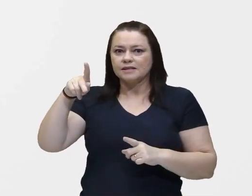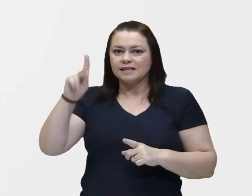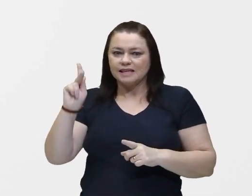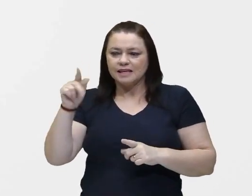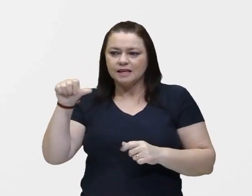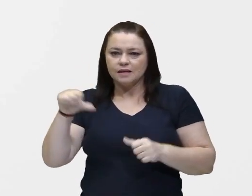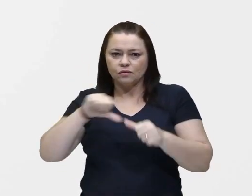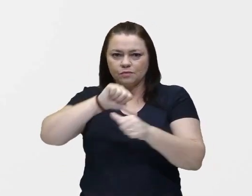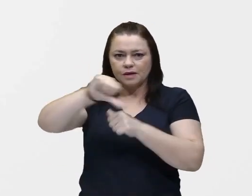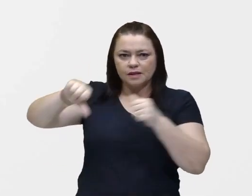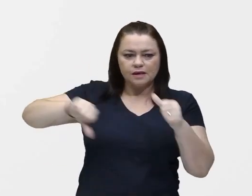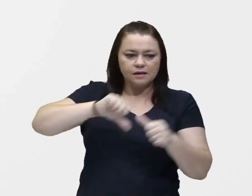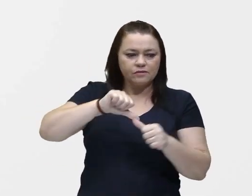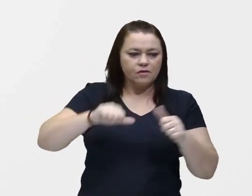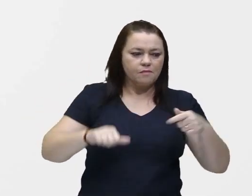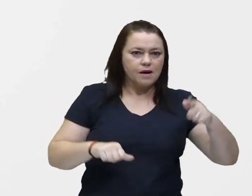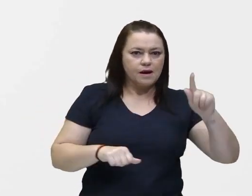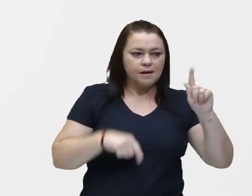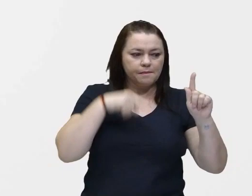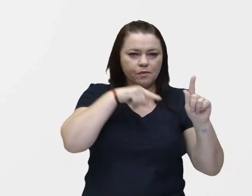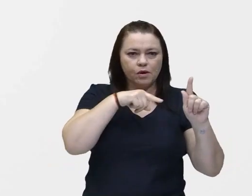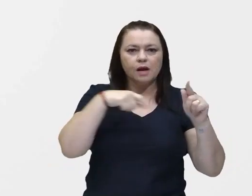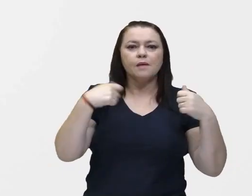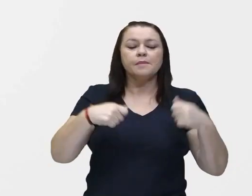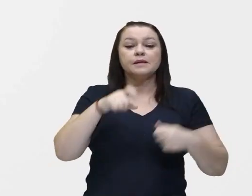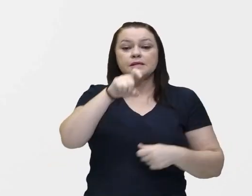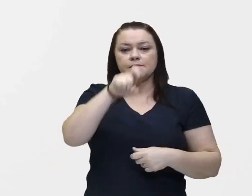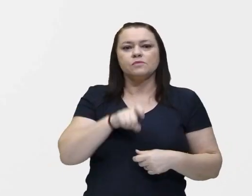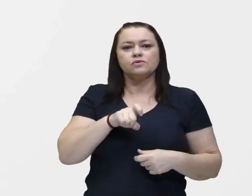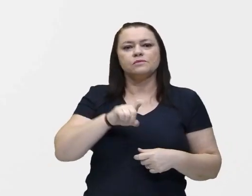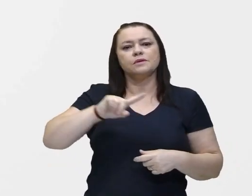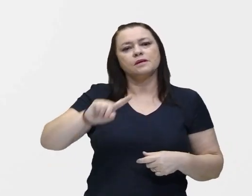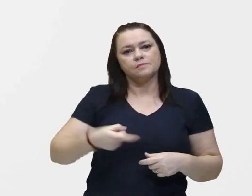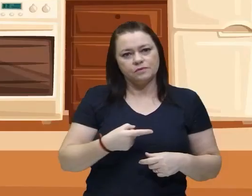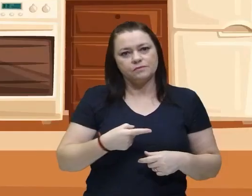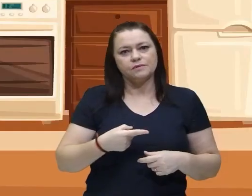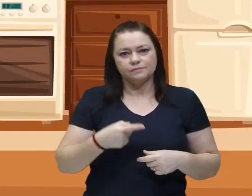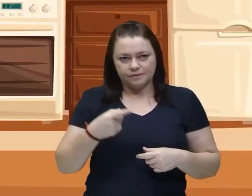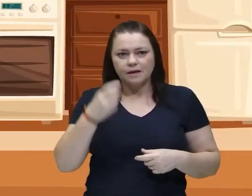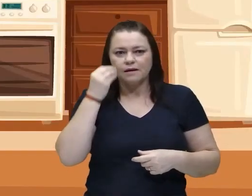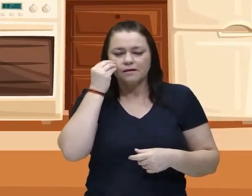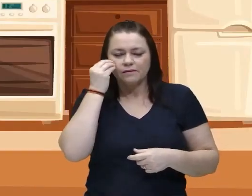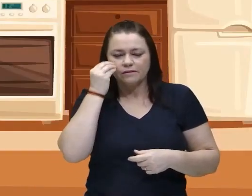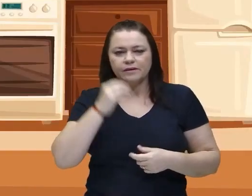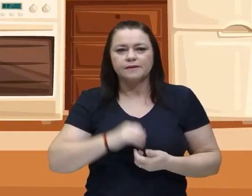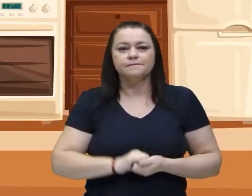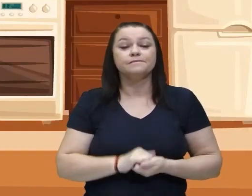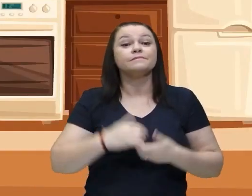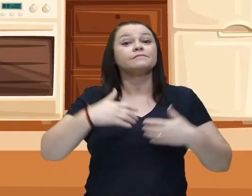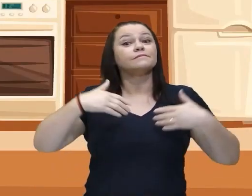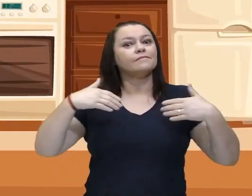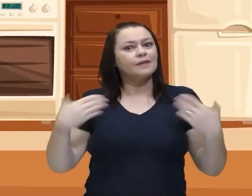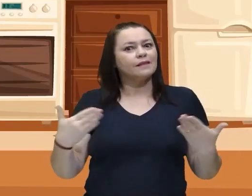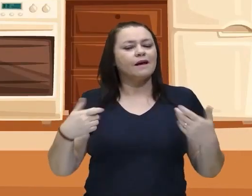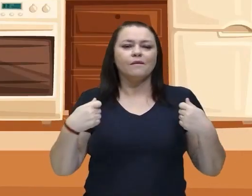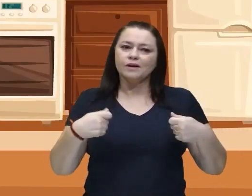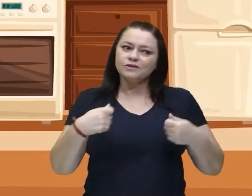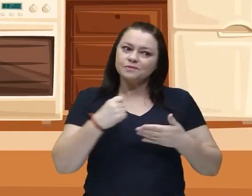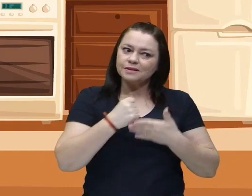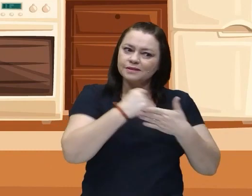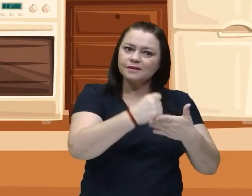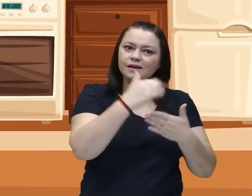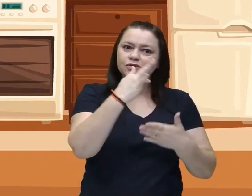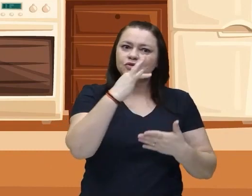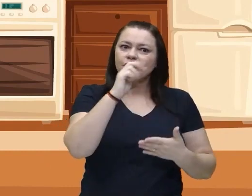gramas, devemos multiplicar o valor por 1000. Olha aqui comigo. Então, nós vamos ter que ajudar a Fran nessa